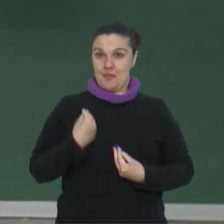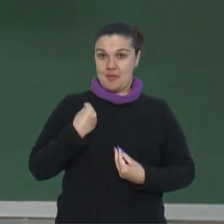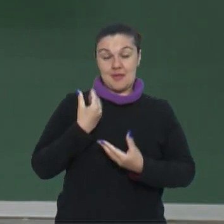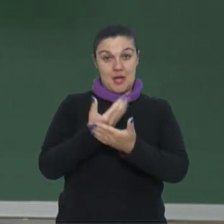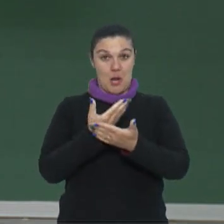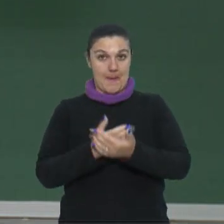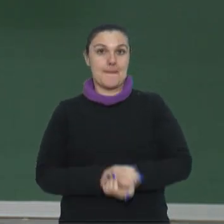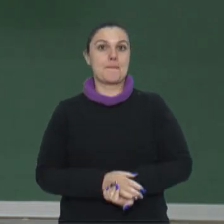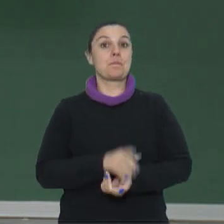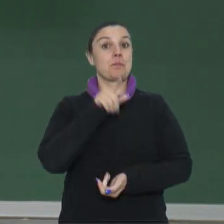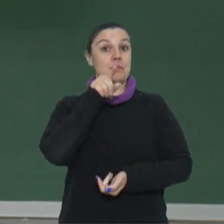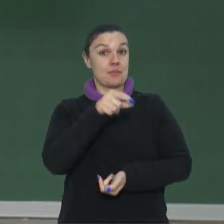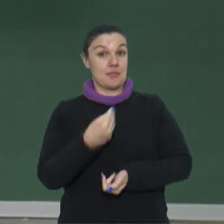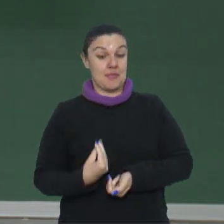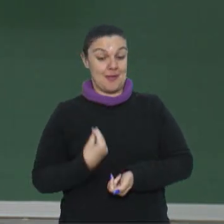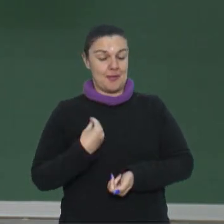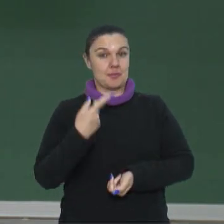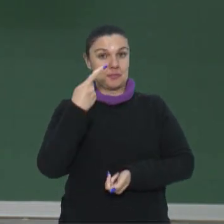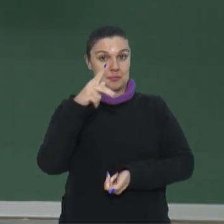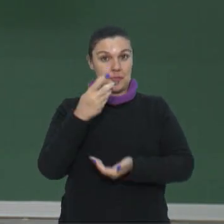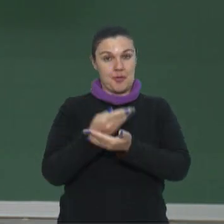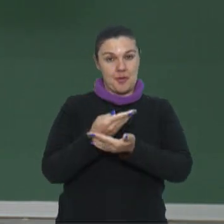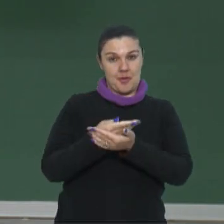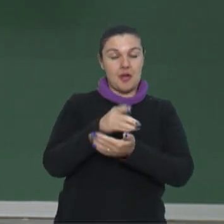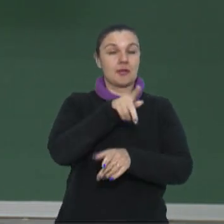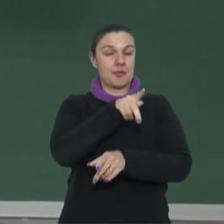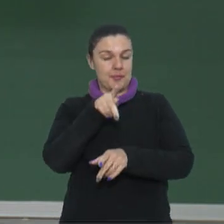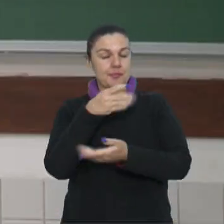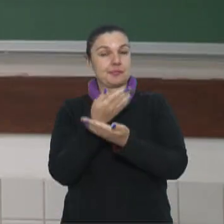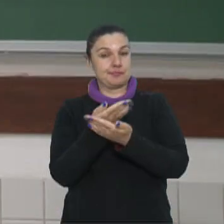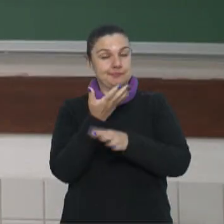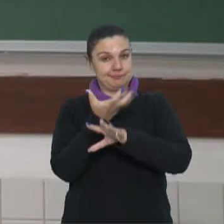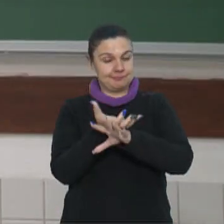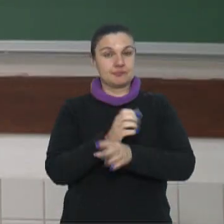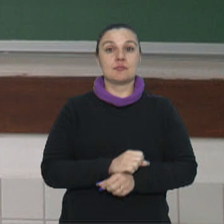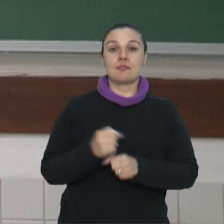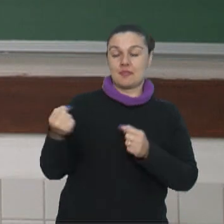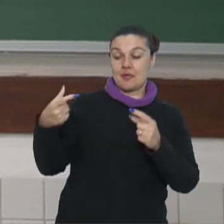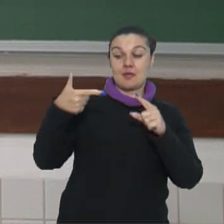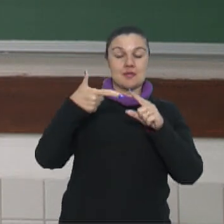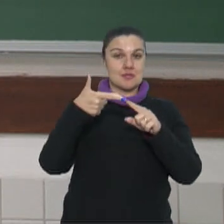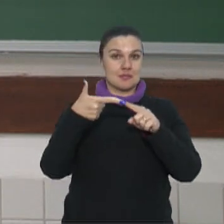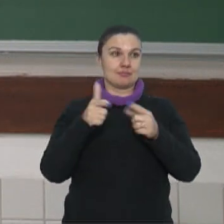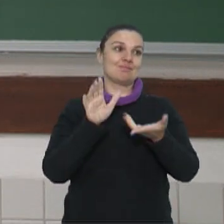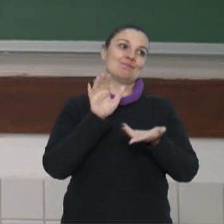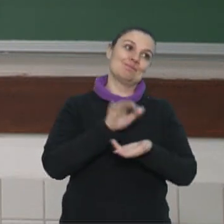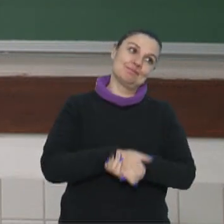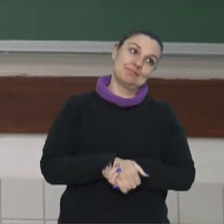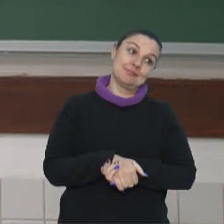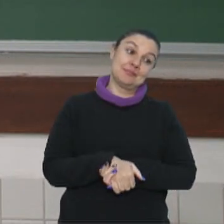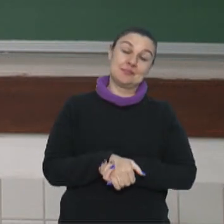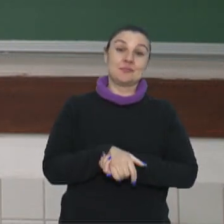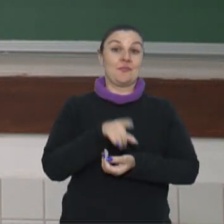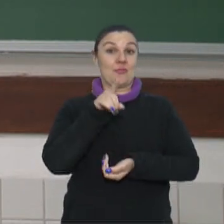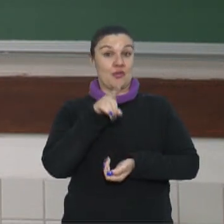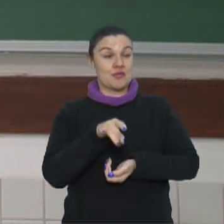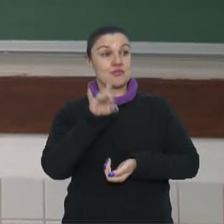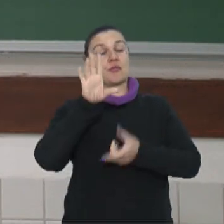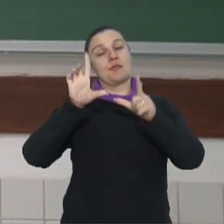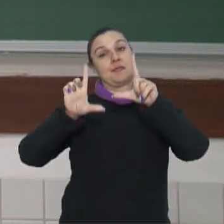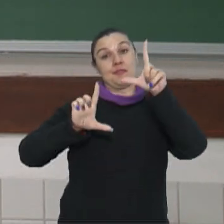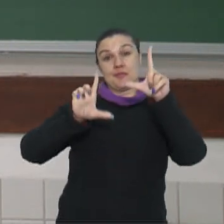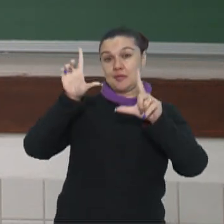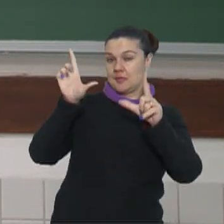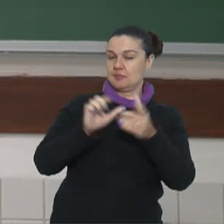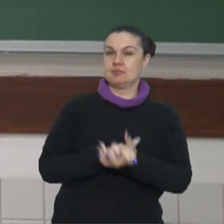aula, na aula para o professor da disciplina. Próximo recado, poxa, você está utilizando o sistema da